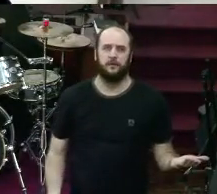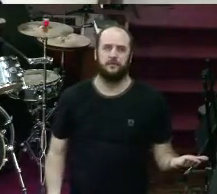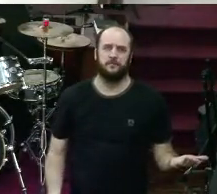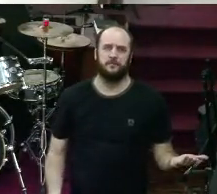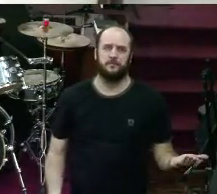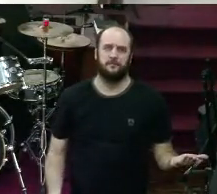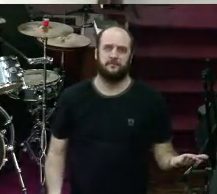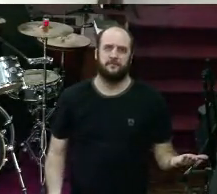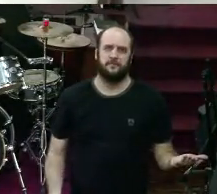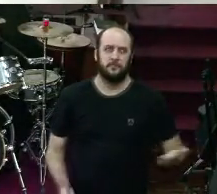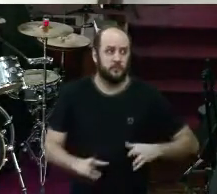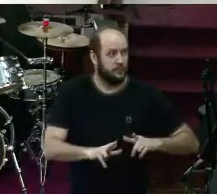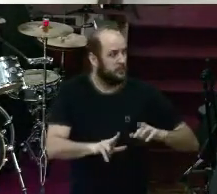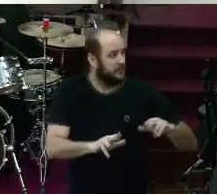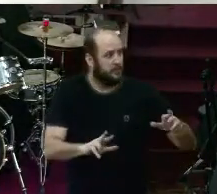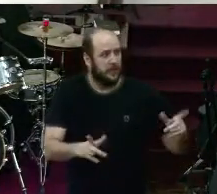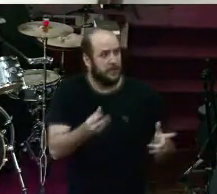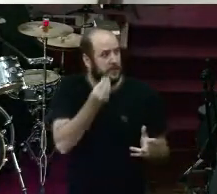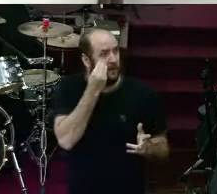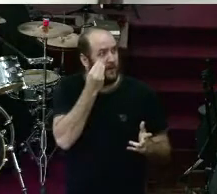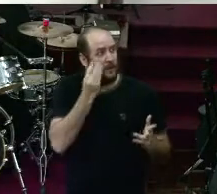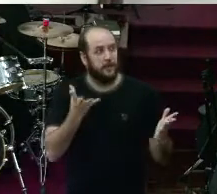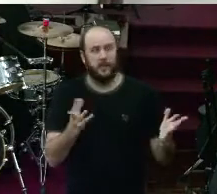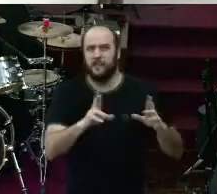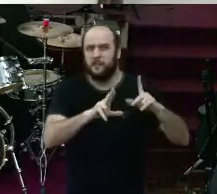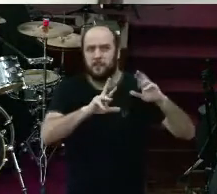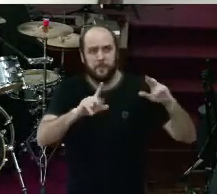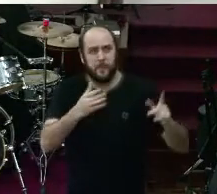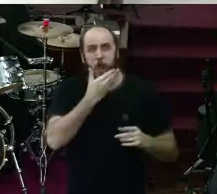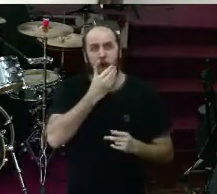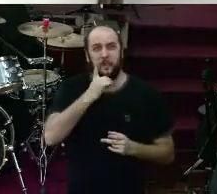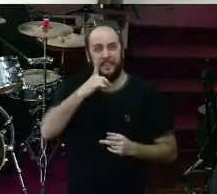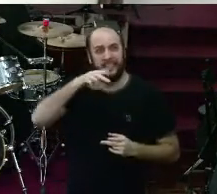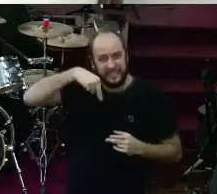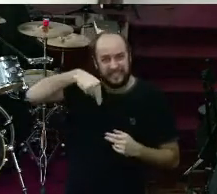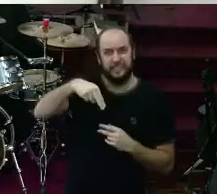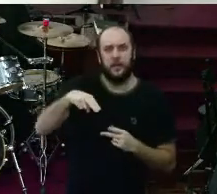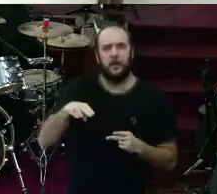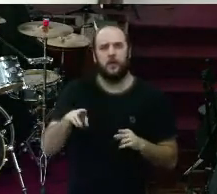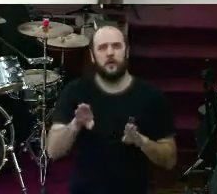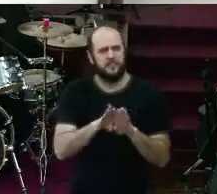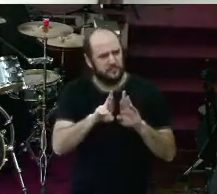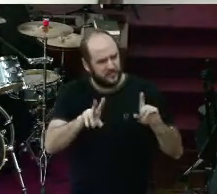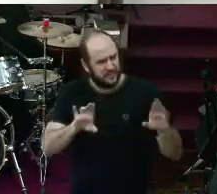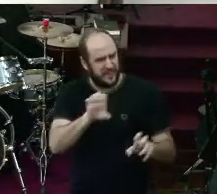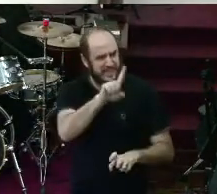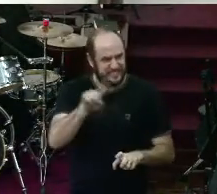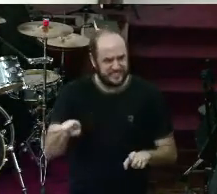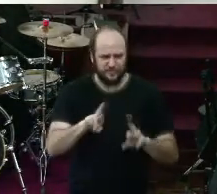Não foi assim com os outros experientes irmãos, não foi assim com Daniel, não foi assim com Ezequiel.